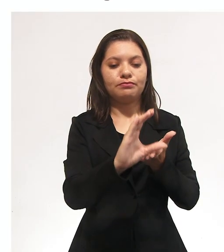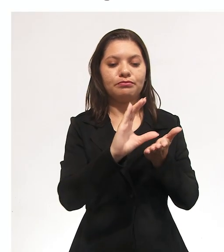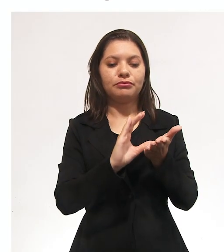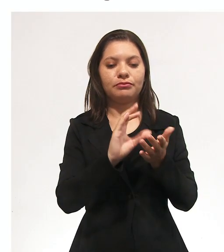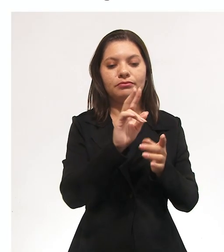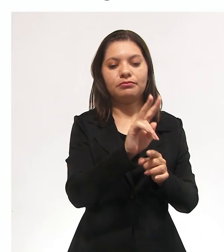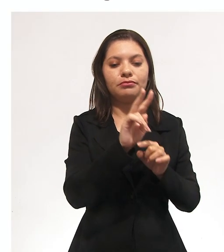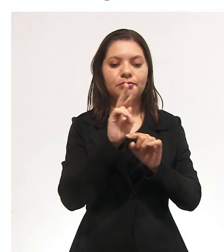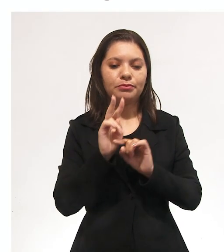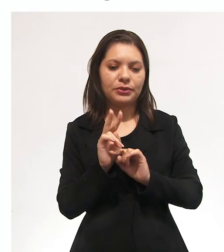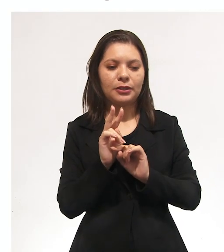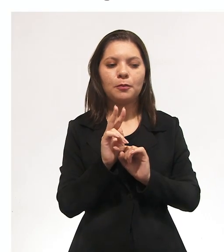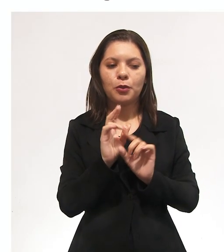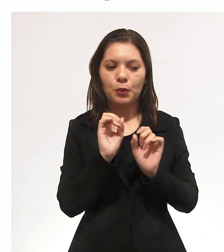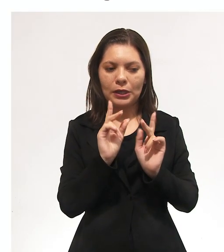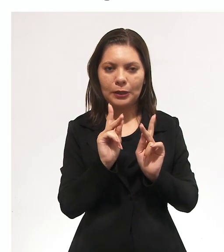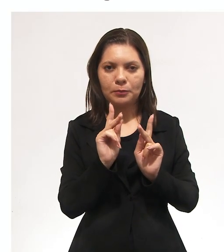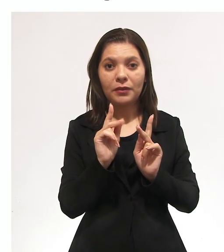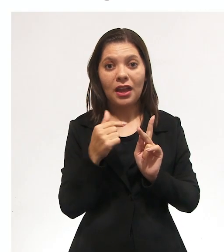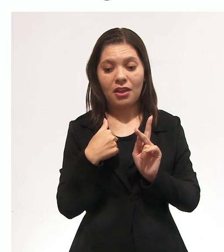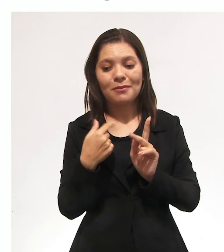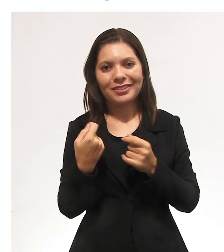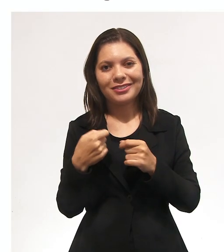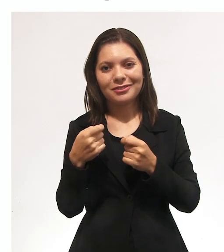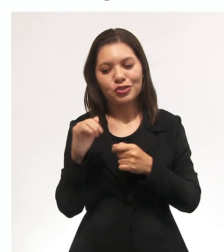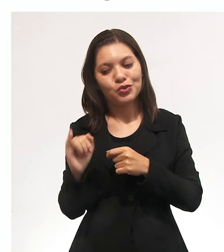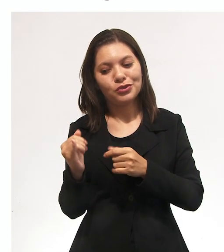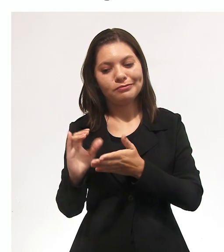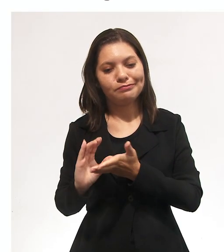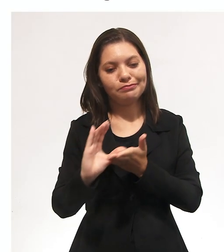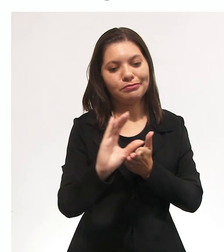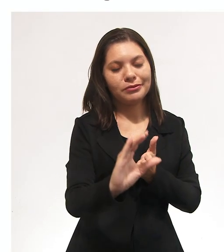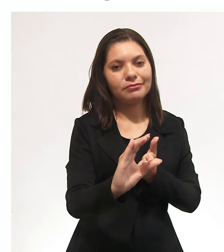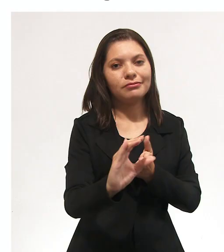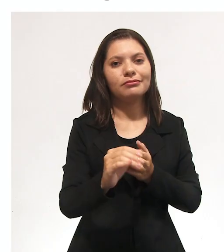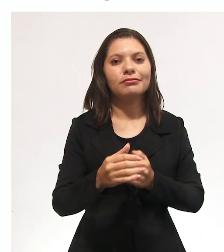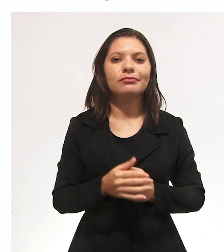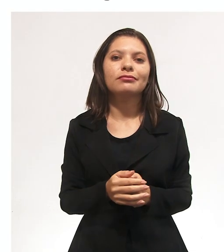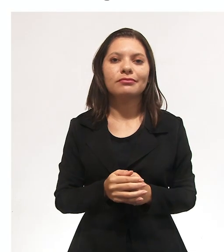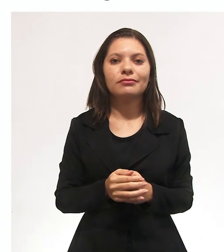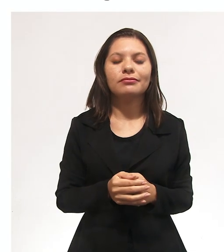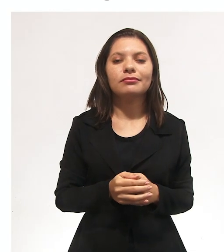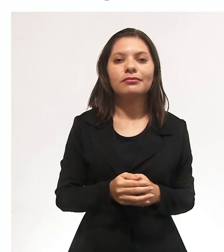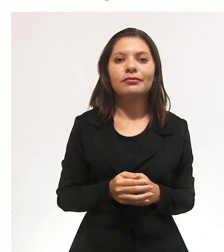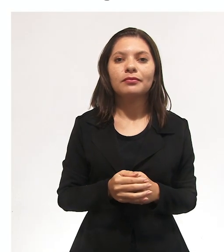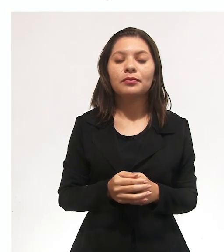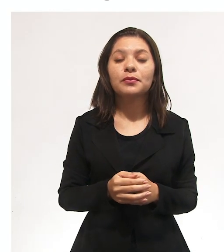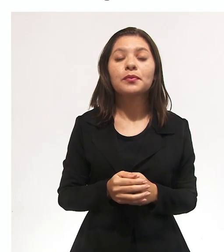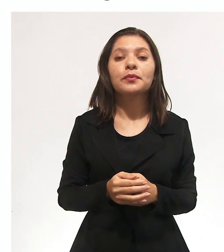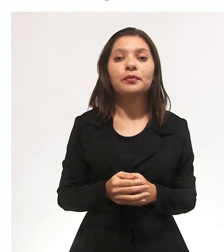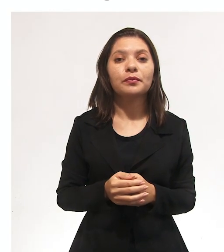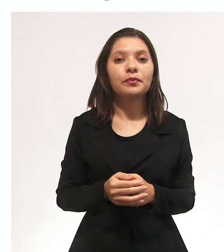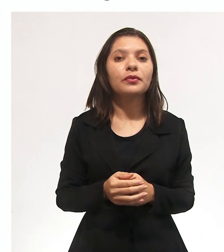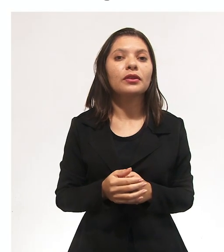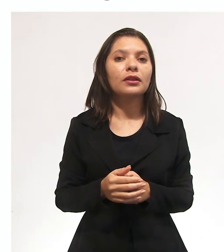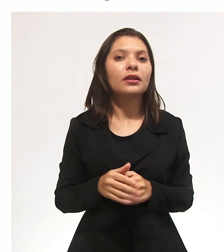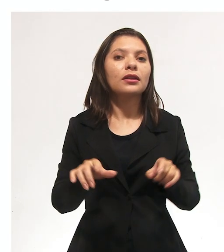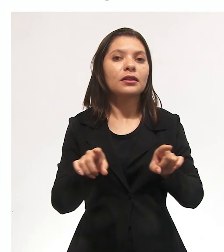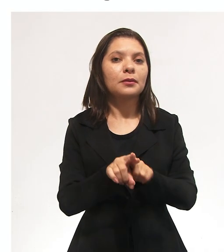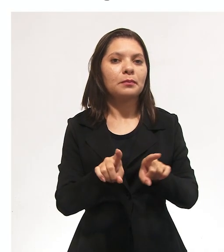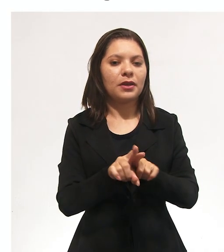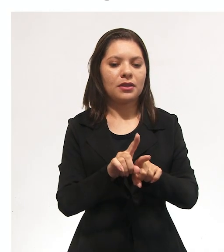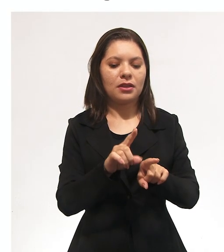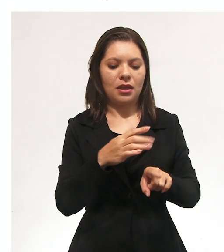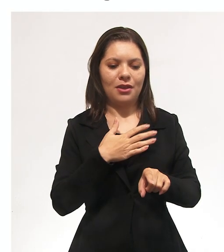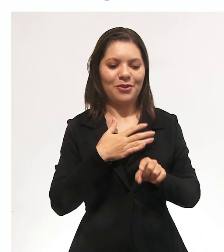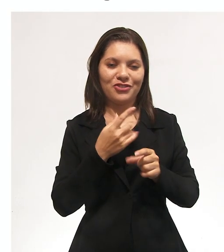emprestar o dinheiro e que o tomador paga pelo uso desse dinheiro durante o período de tempo, né? o emprestador ele vai emprestar